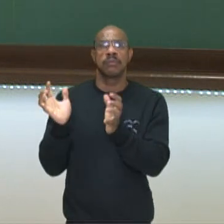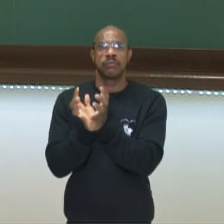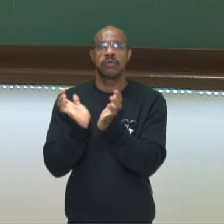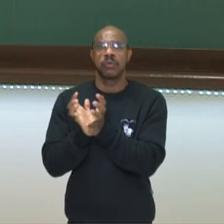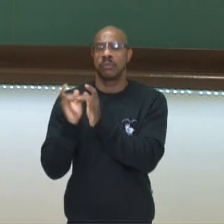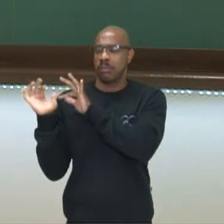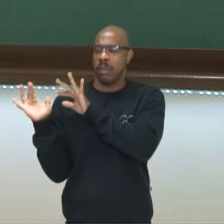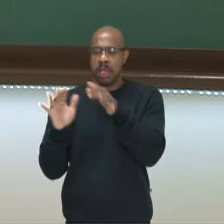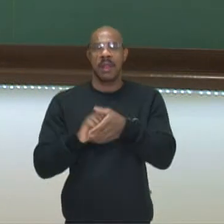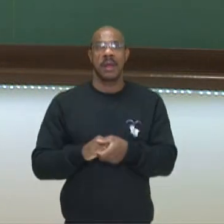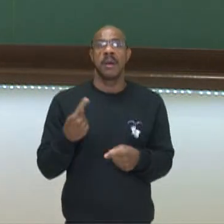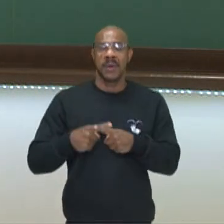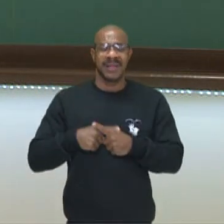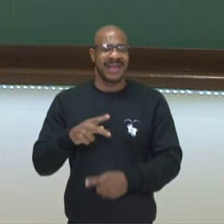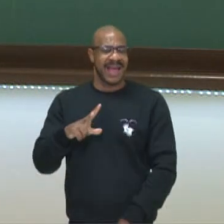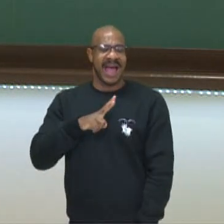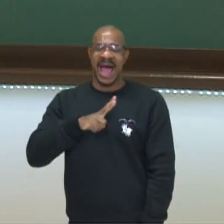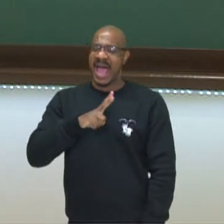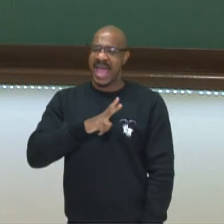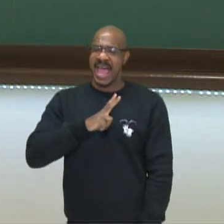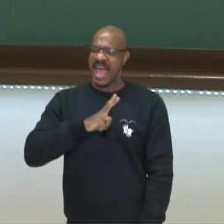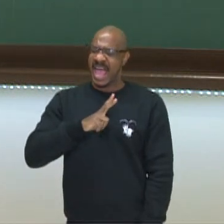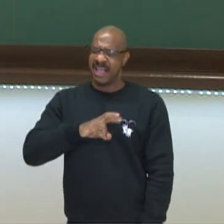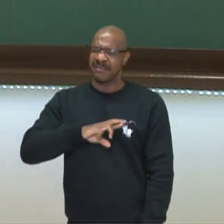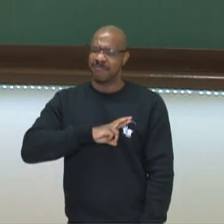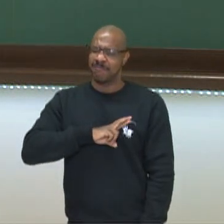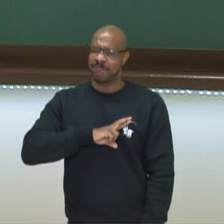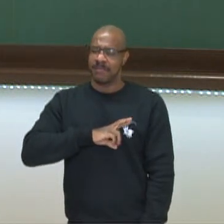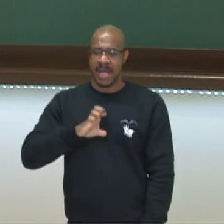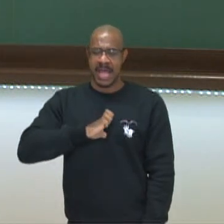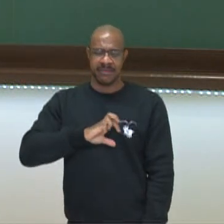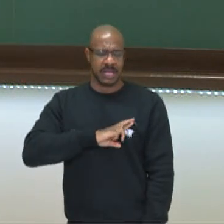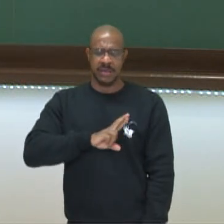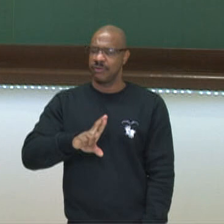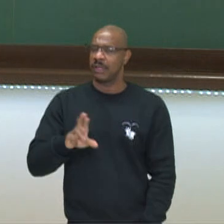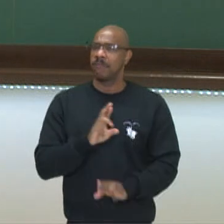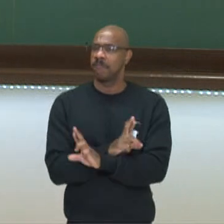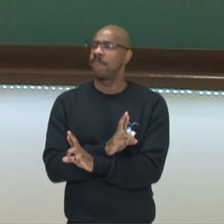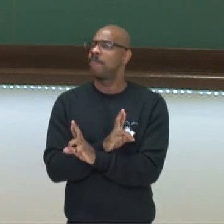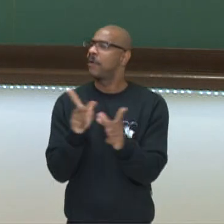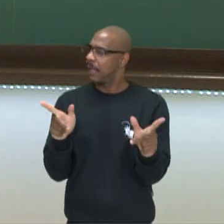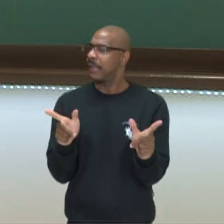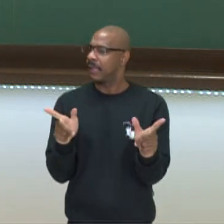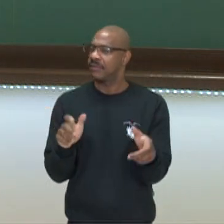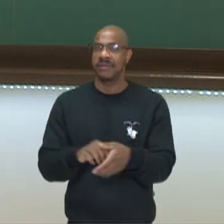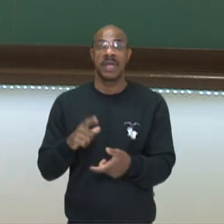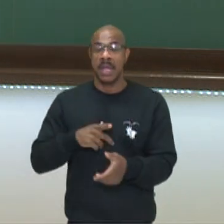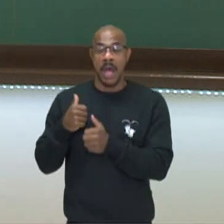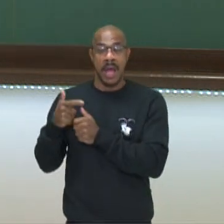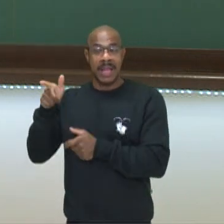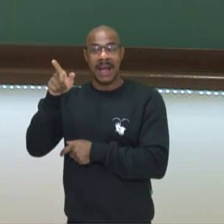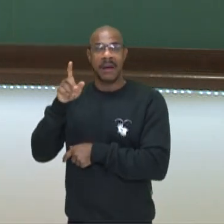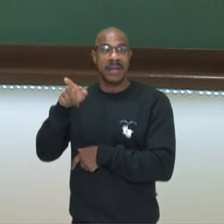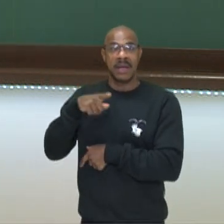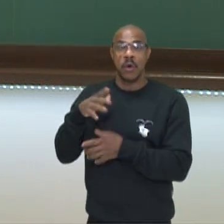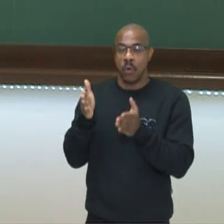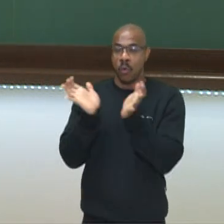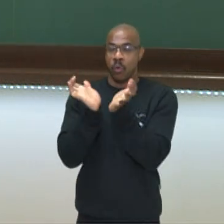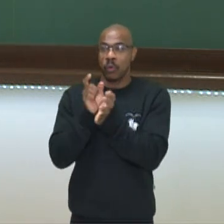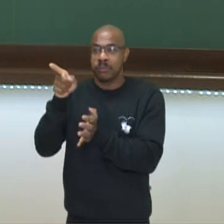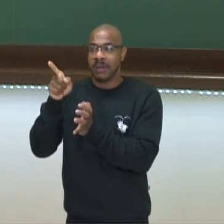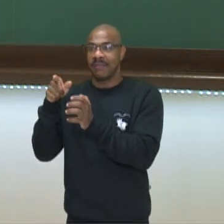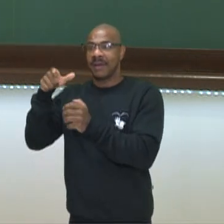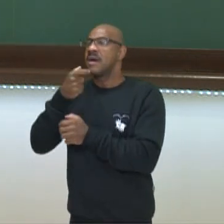ética religiosa deles era uma ética calvinista. Eles estavam perseguidos na Inglaterra. A Inglaterra havia criado